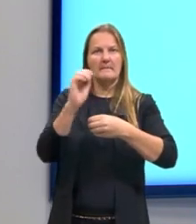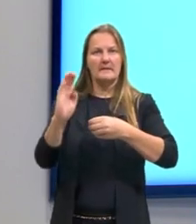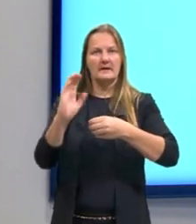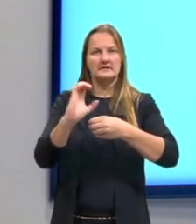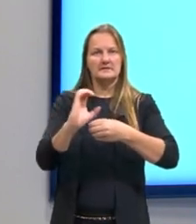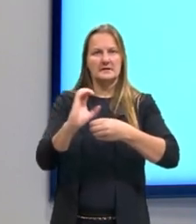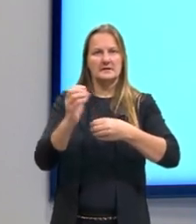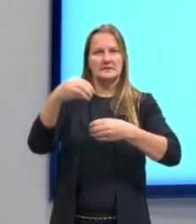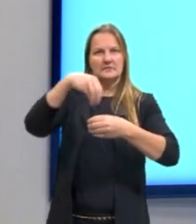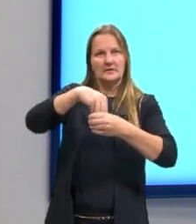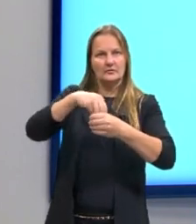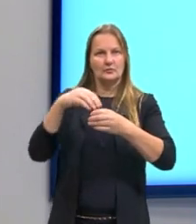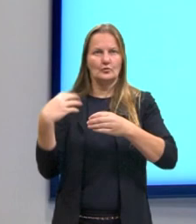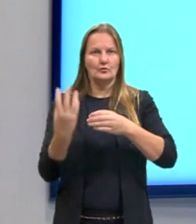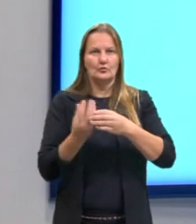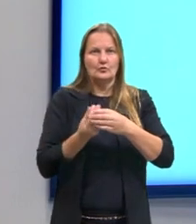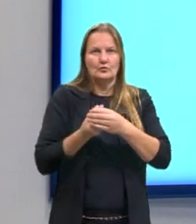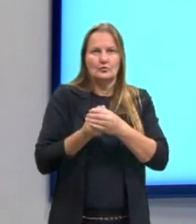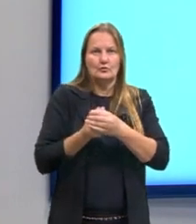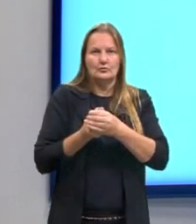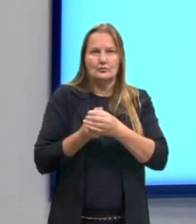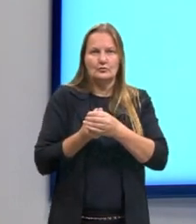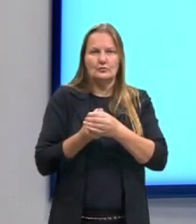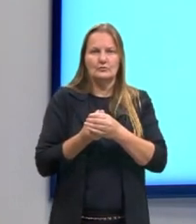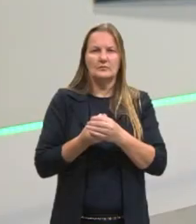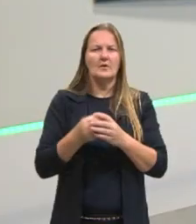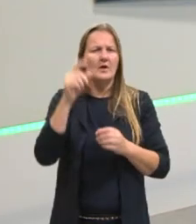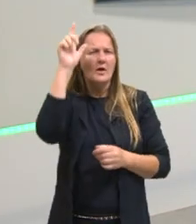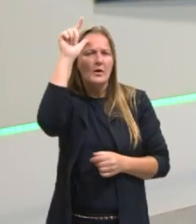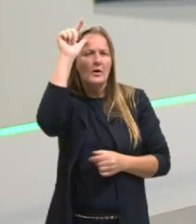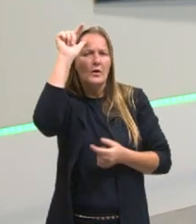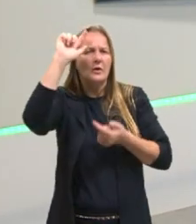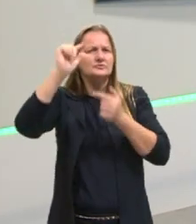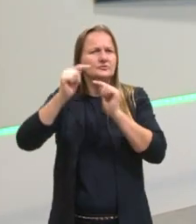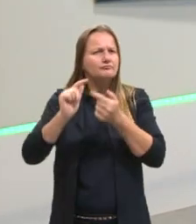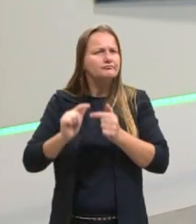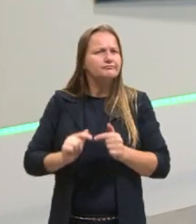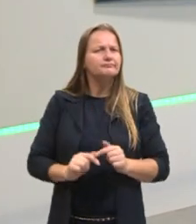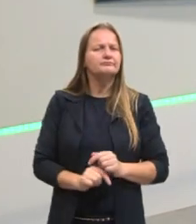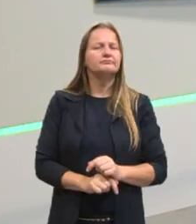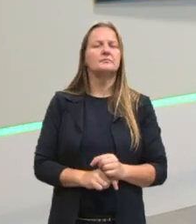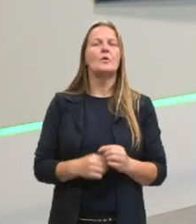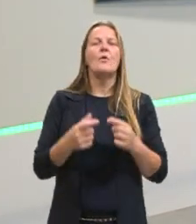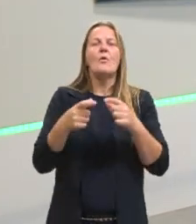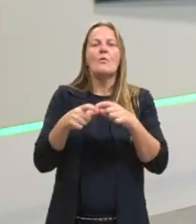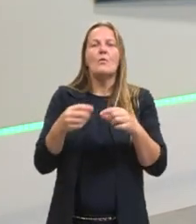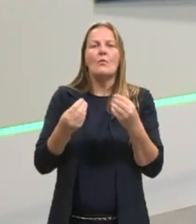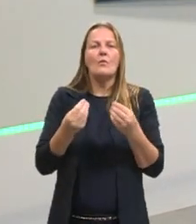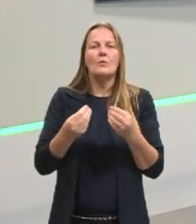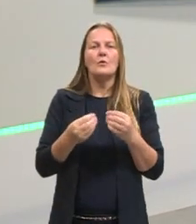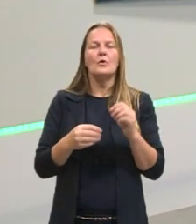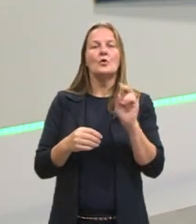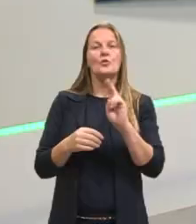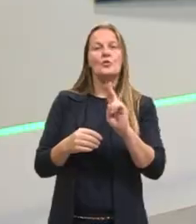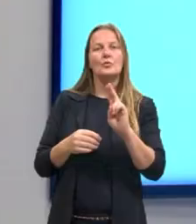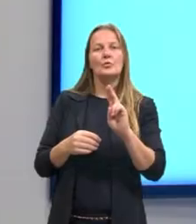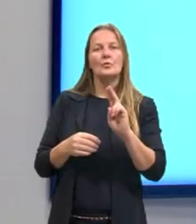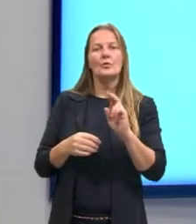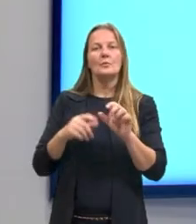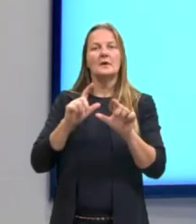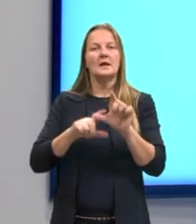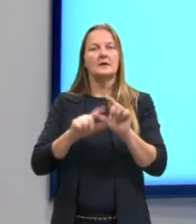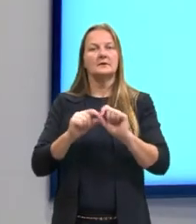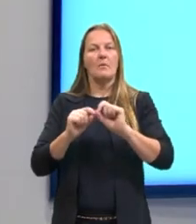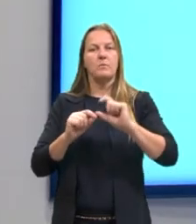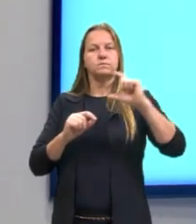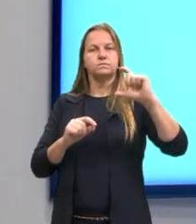A, B e C. Notem que aquela lógica que eu falei antes para vocês, onde o nome do conjunto é uma letra